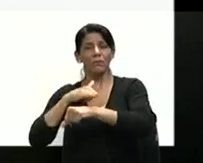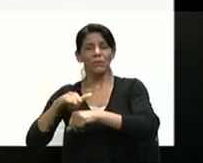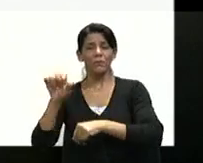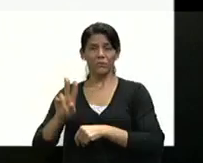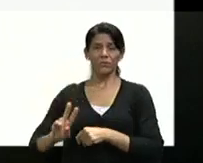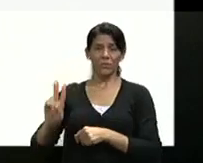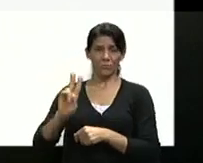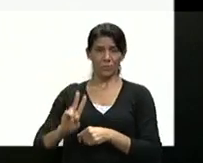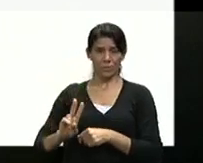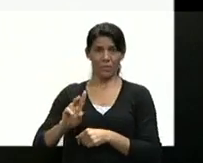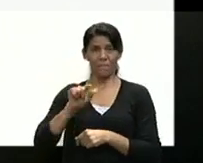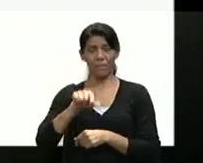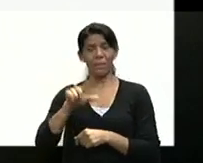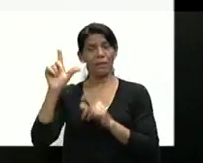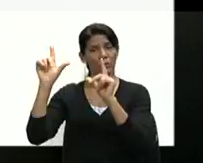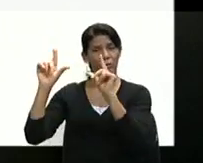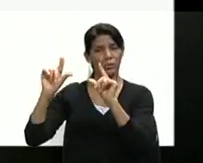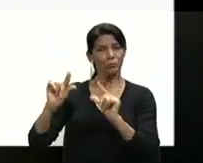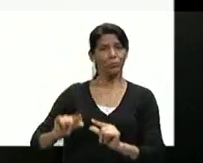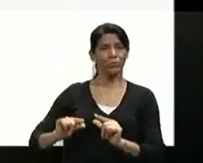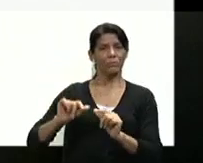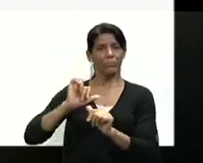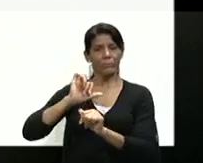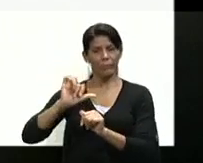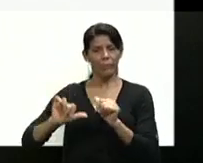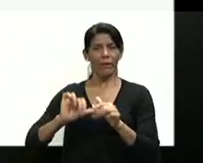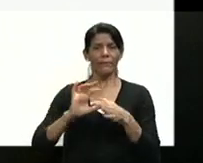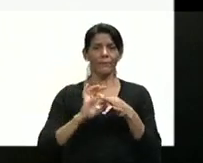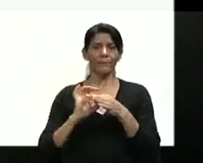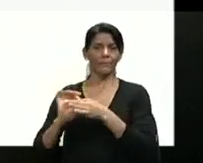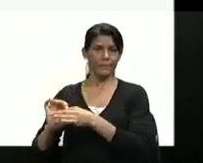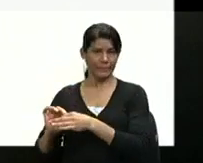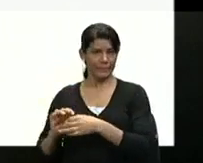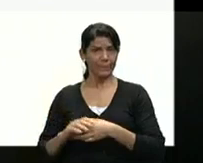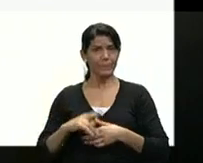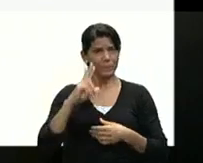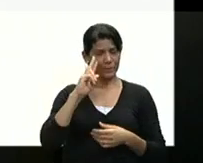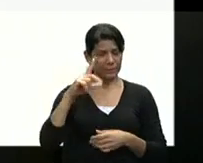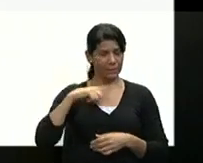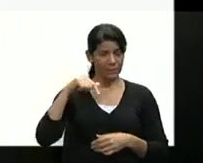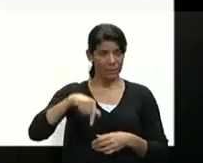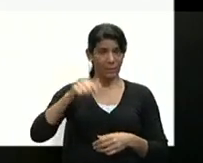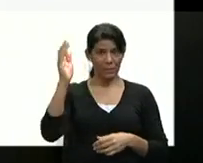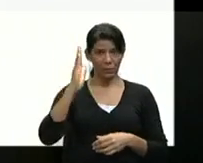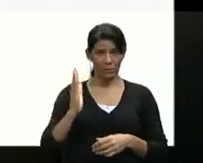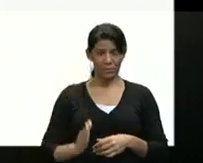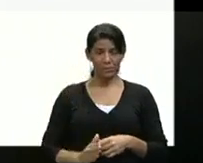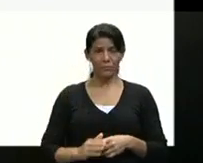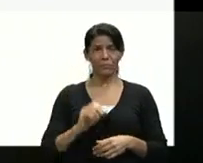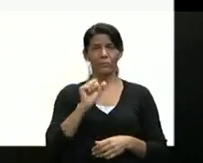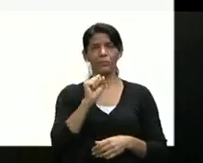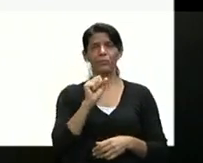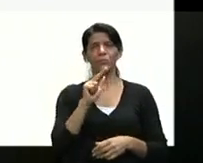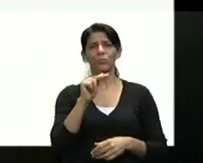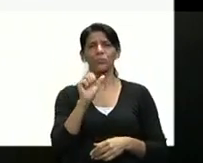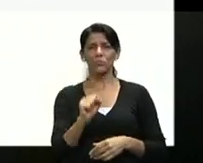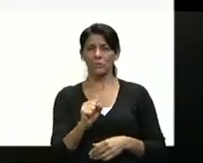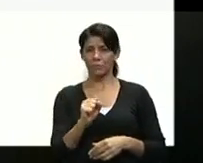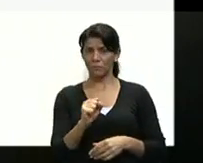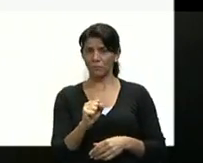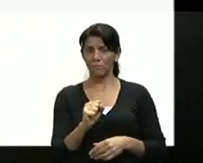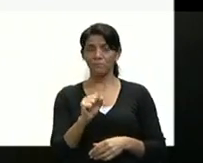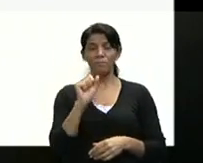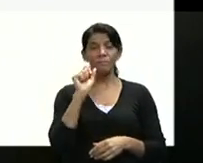trabalhar para mudar esse contexto. Nós temos no Brasil o Sistema Único de Saúde. O